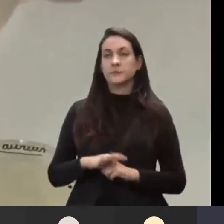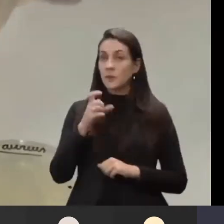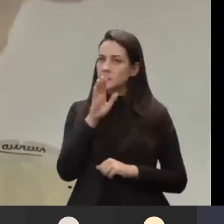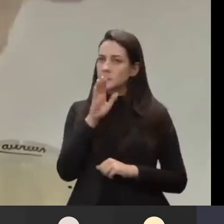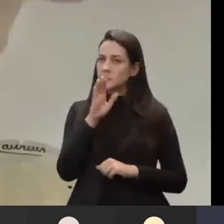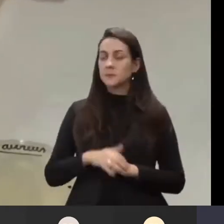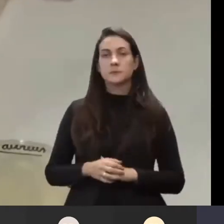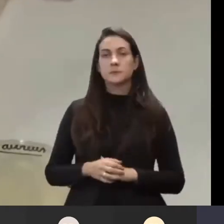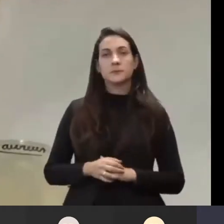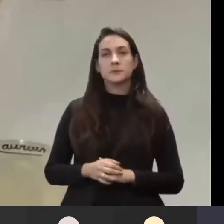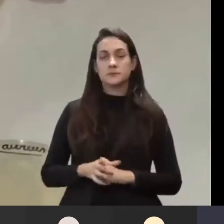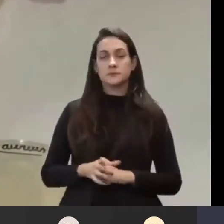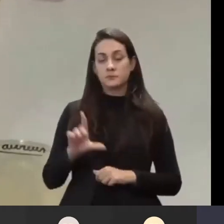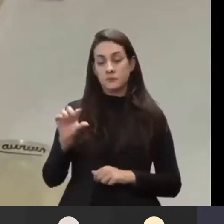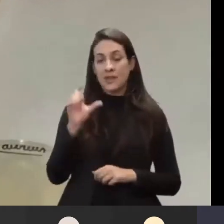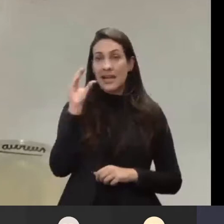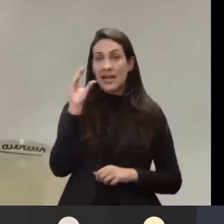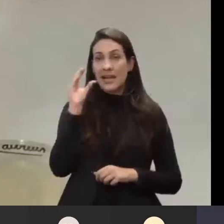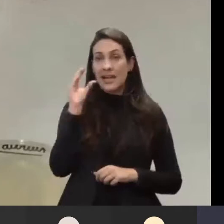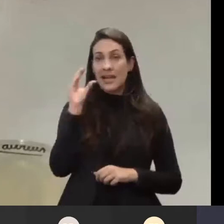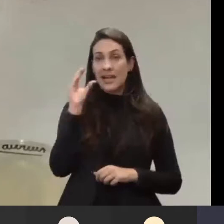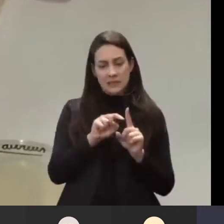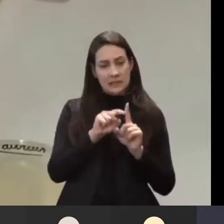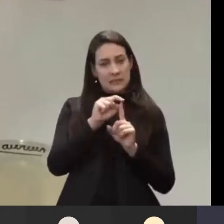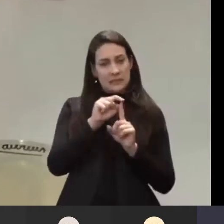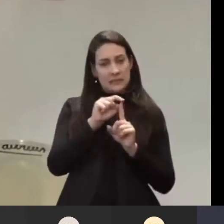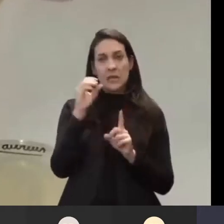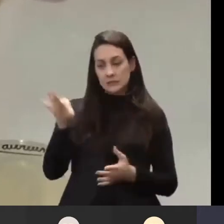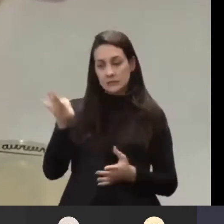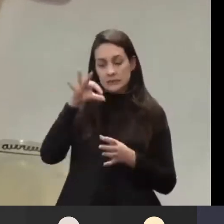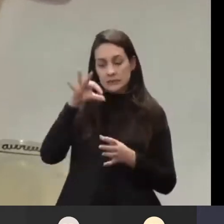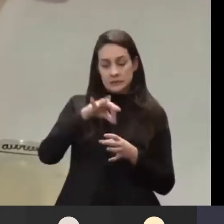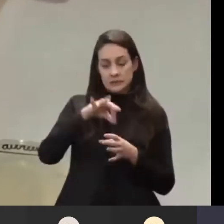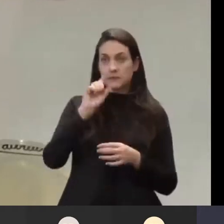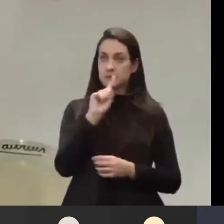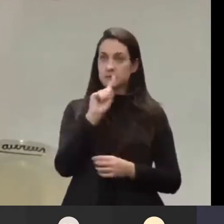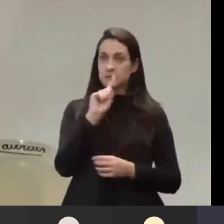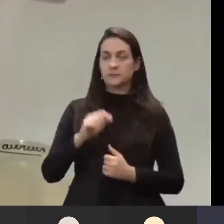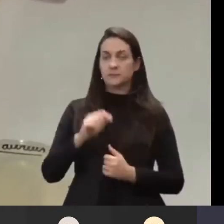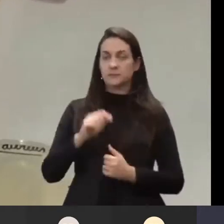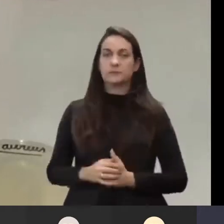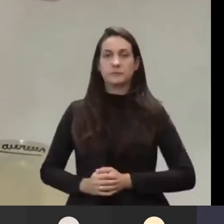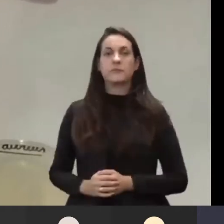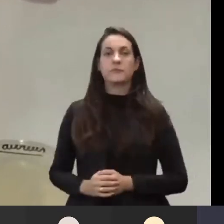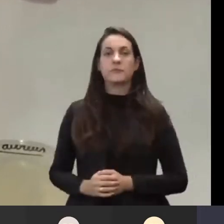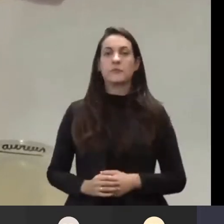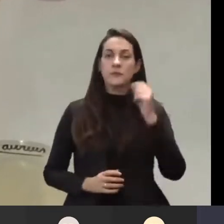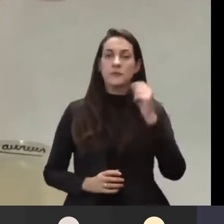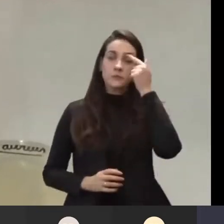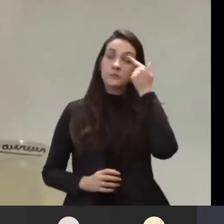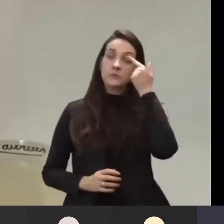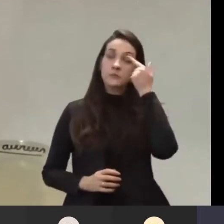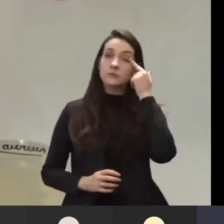tá? Não faça com a pinça quente, porque senão vai inativar o seu teste.